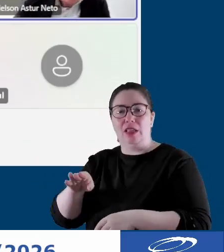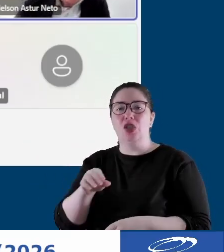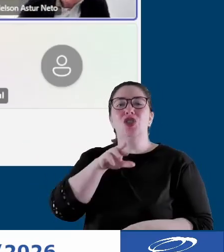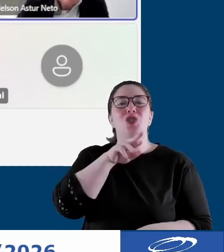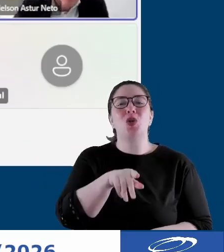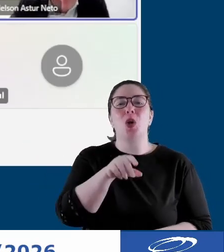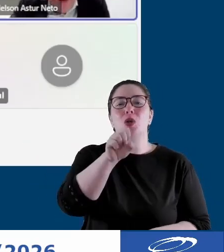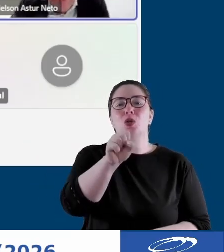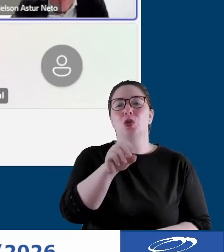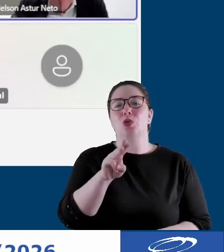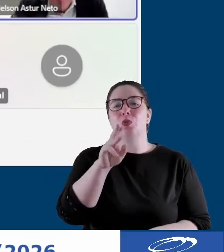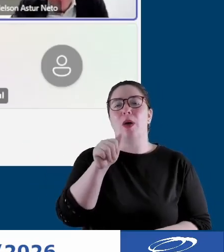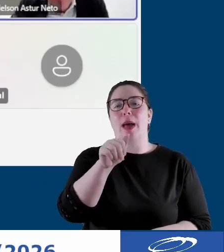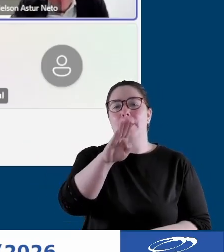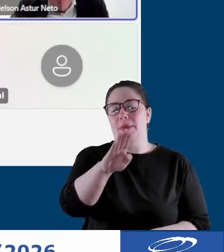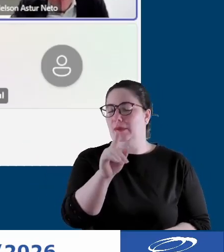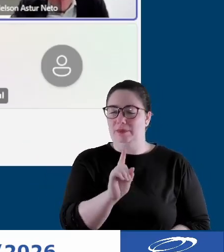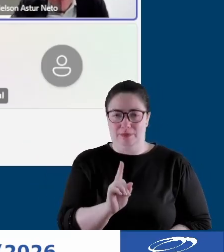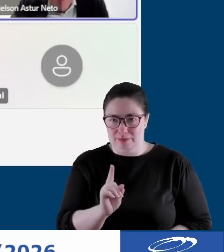vai usar mais na superfície